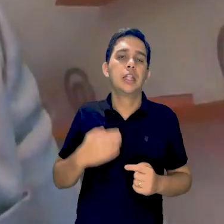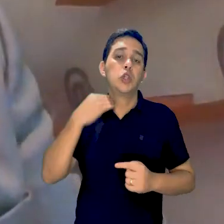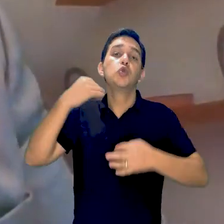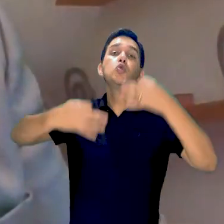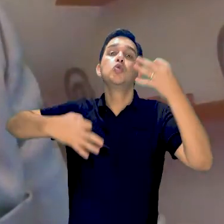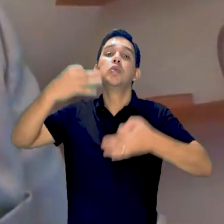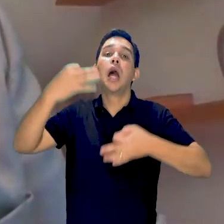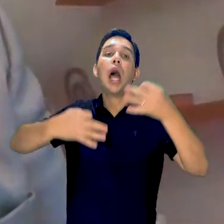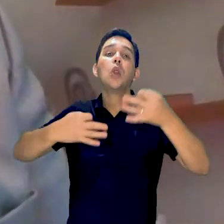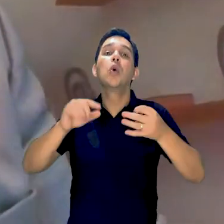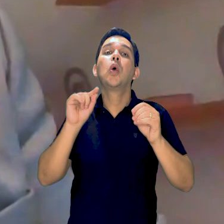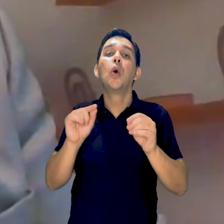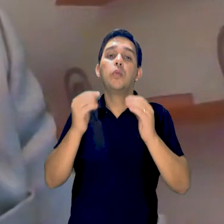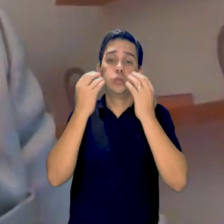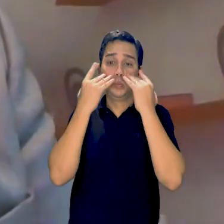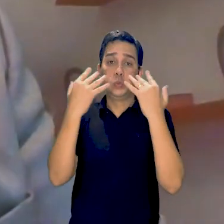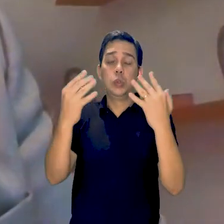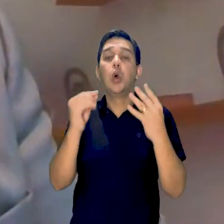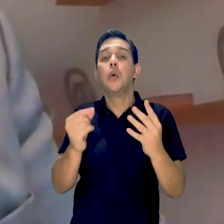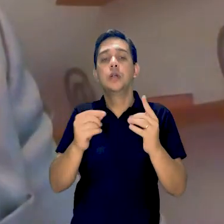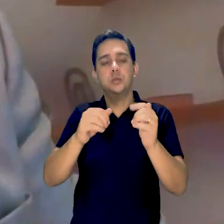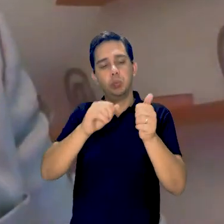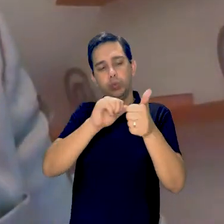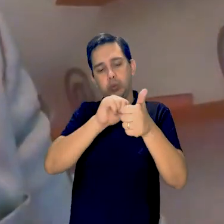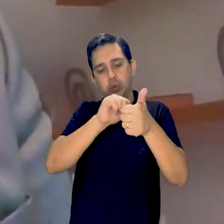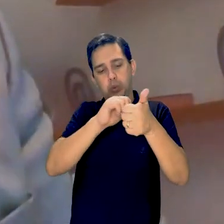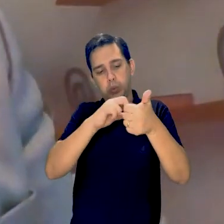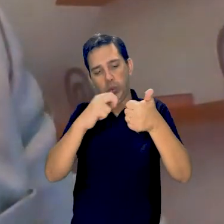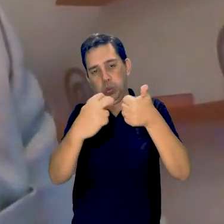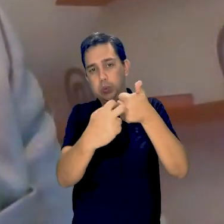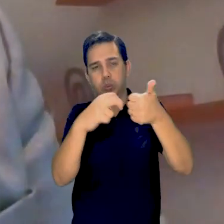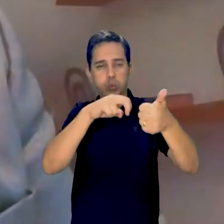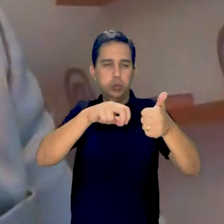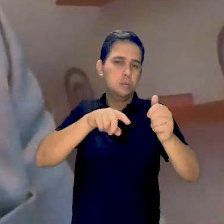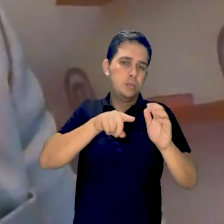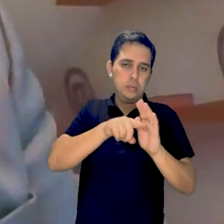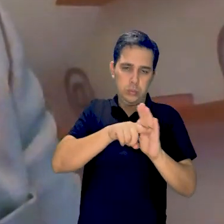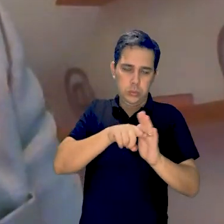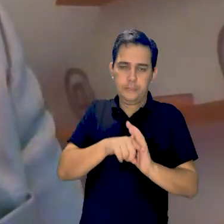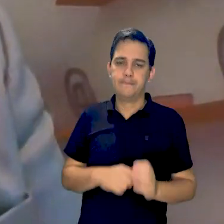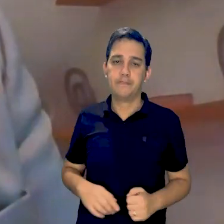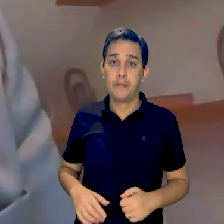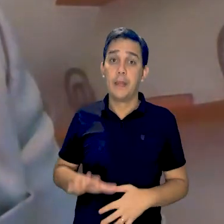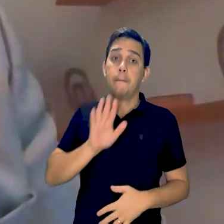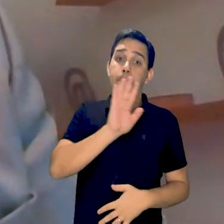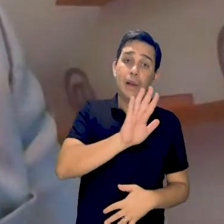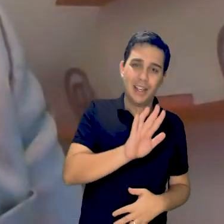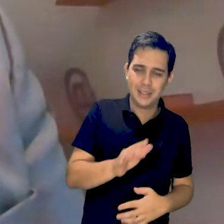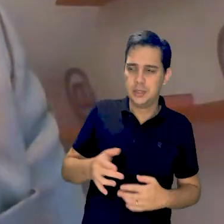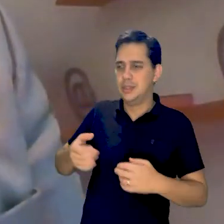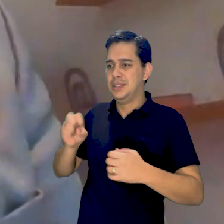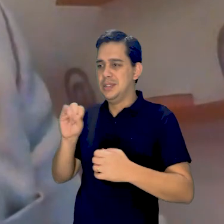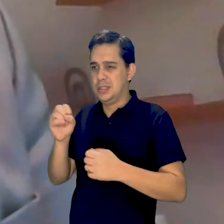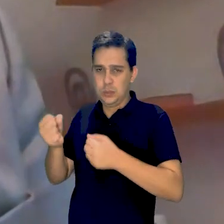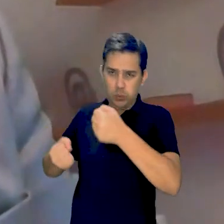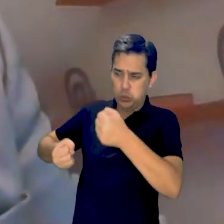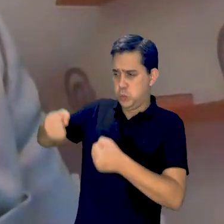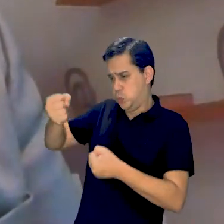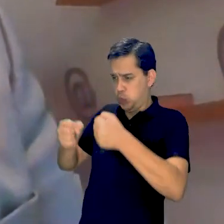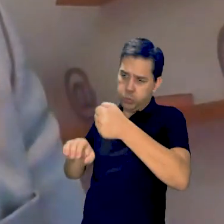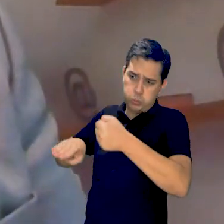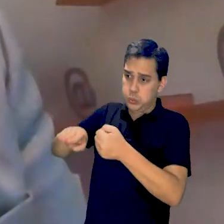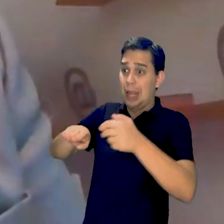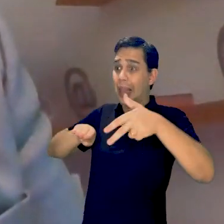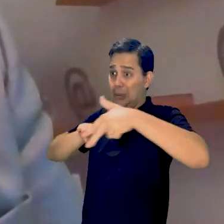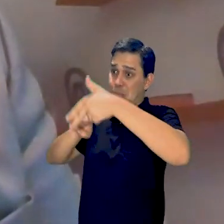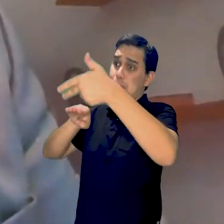julgados pelo tribunal do júri. No caso do atropelamento, em se verificando que o crime é